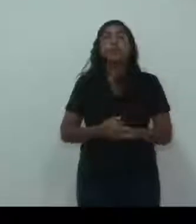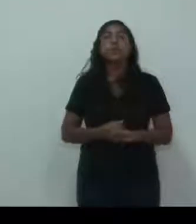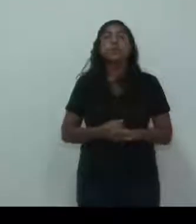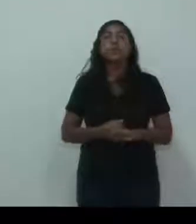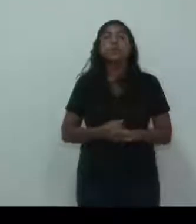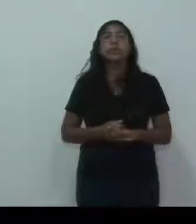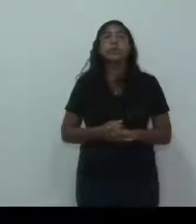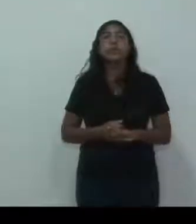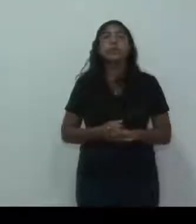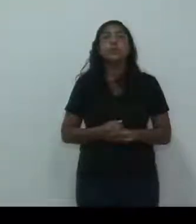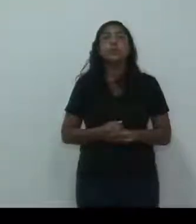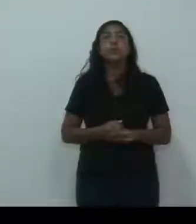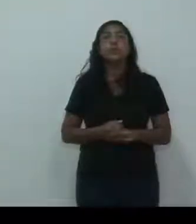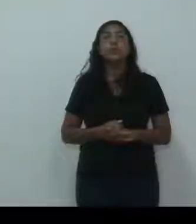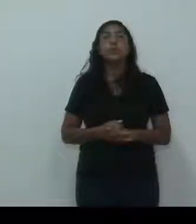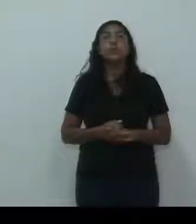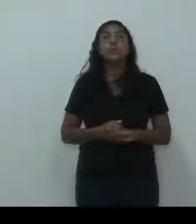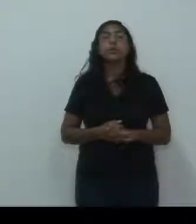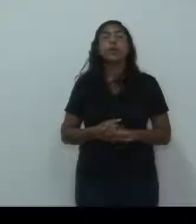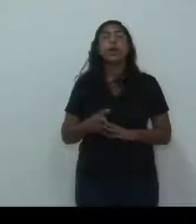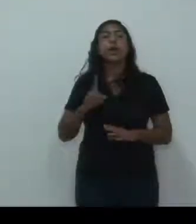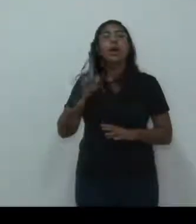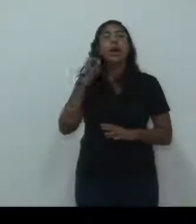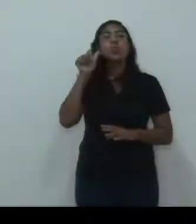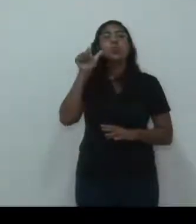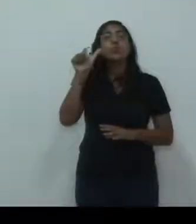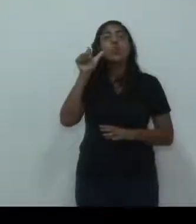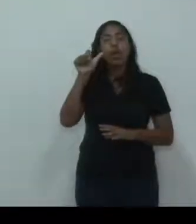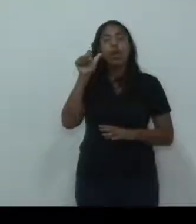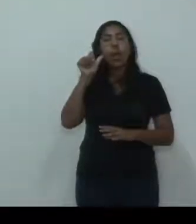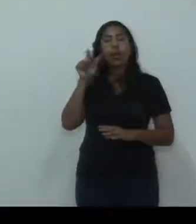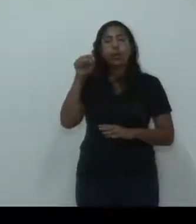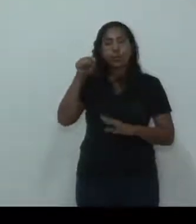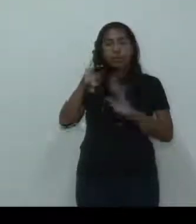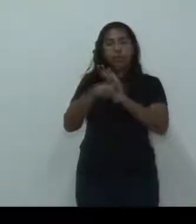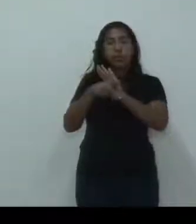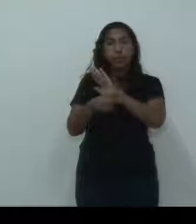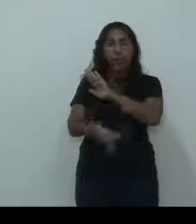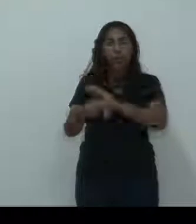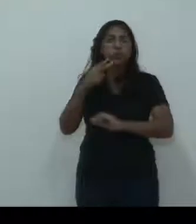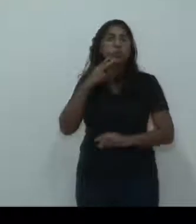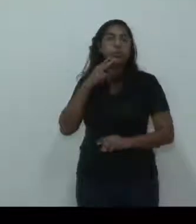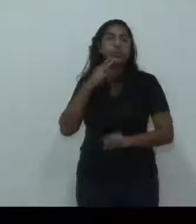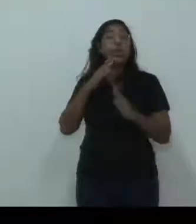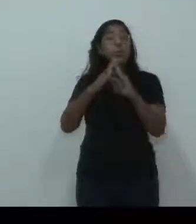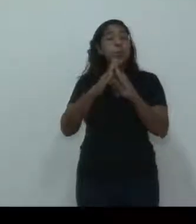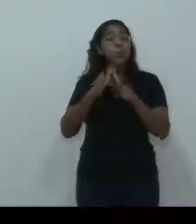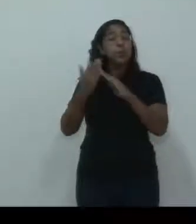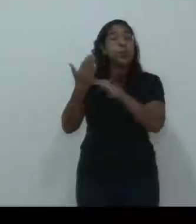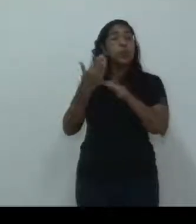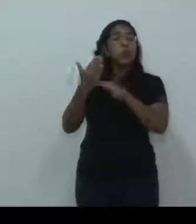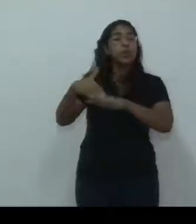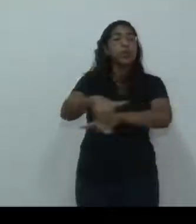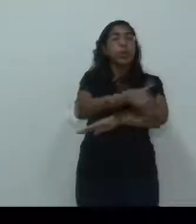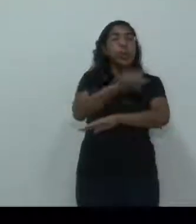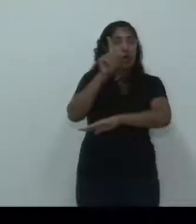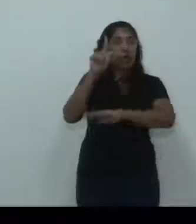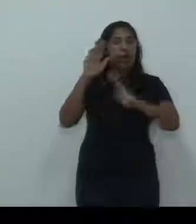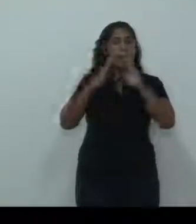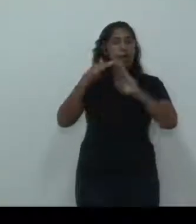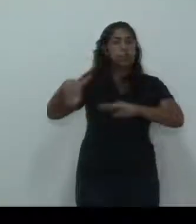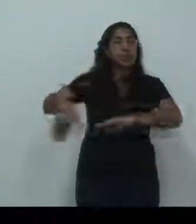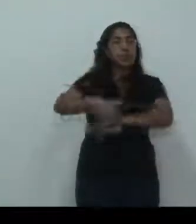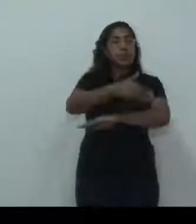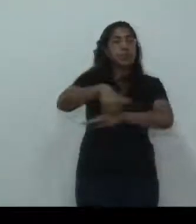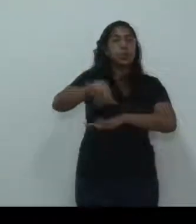tempo. Esse é uma moradora que pediu ajuda, ali, olhando da casa dela, na rua Riachuelo, o problema